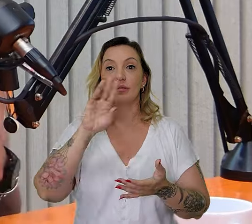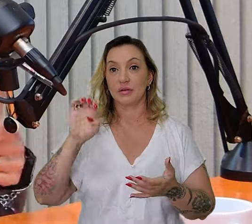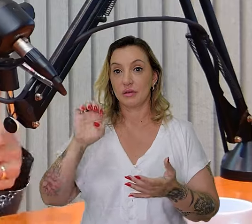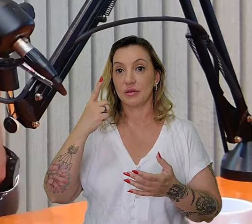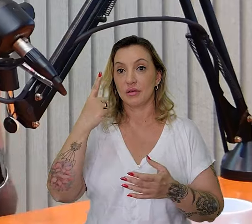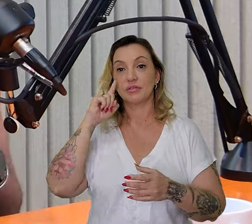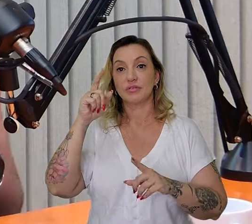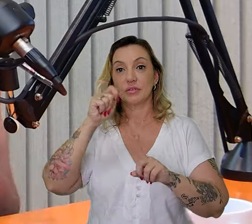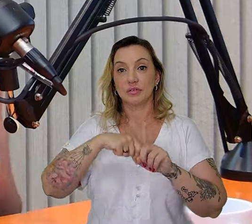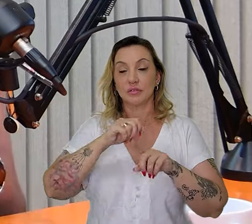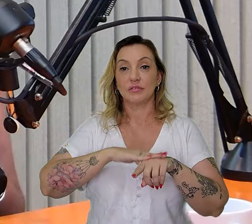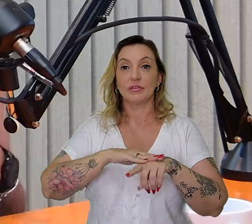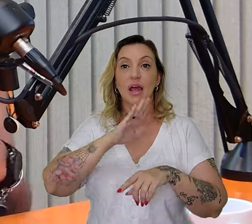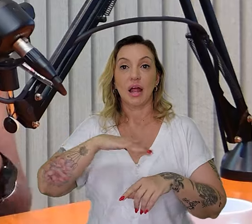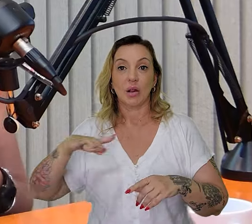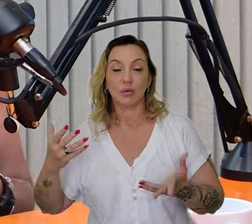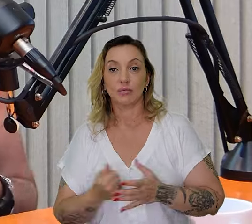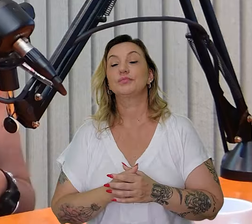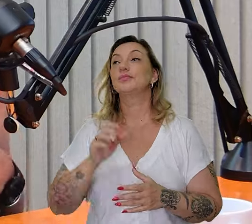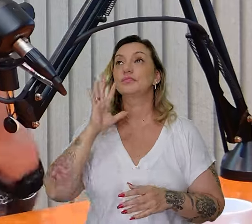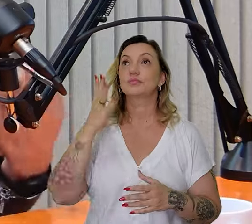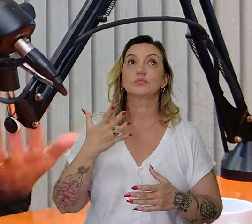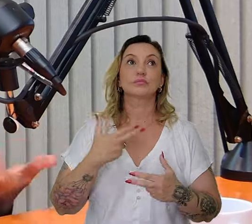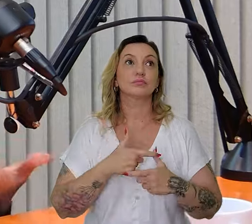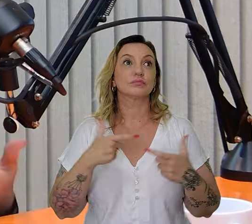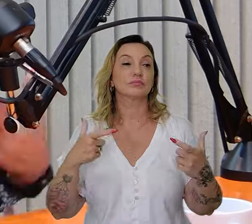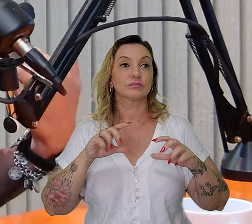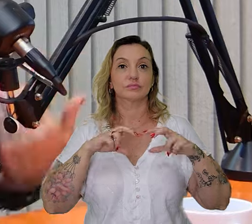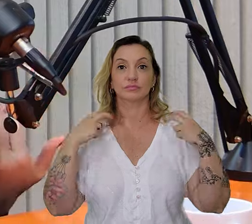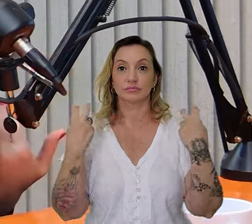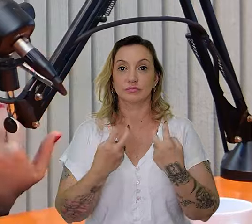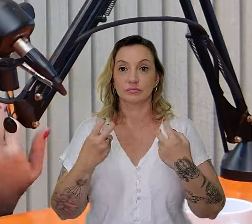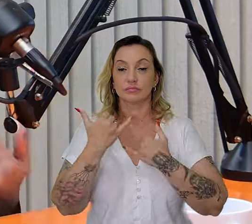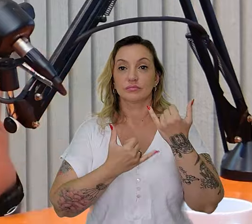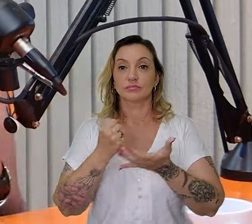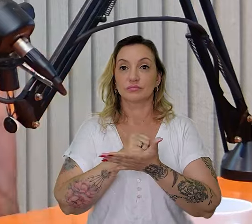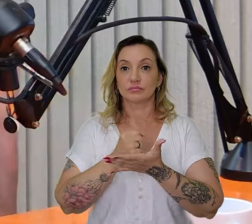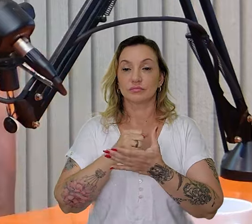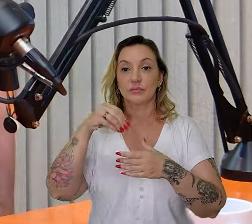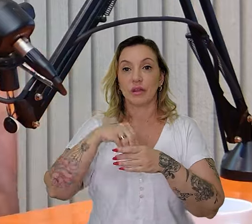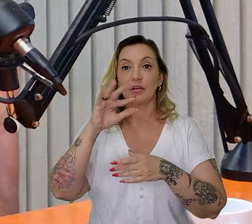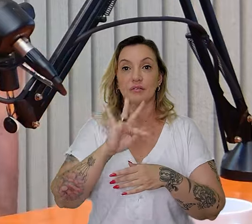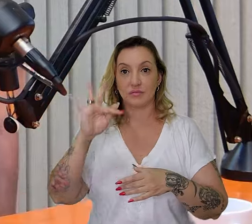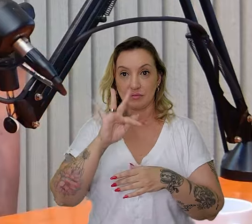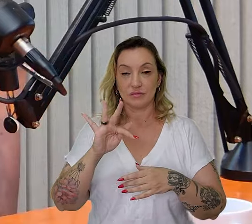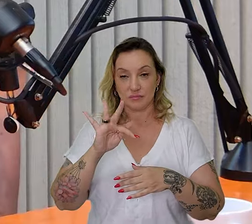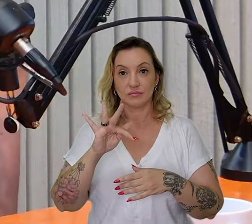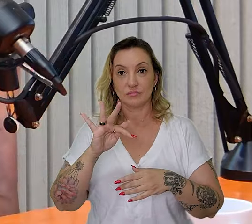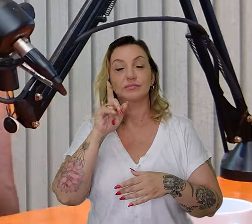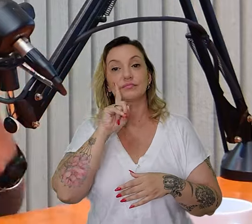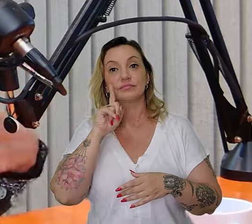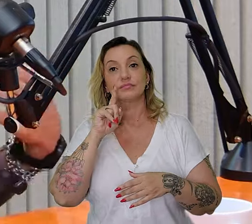alunos aconte a gente tem a maior arena de jogos digitais dentro de uma universidade americana é na fse os alunos que promovem esses